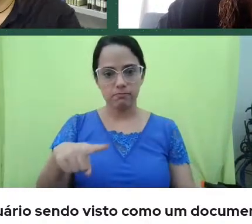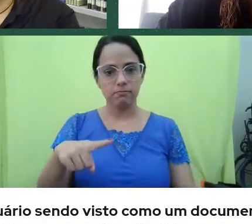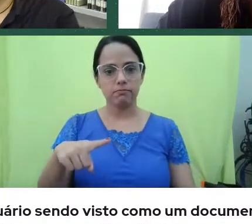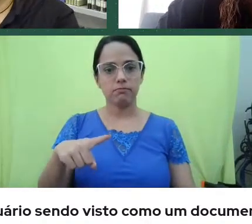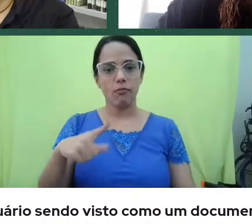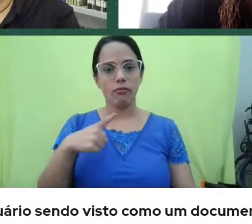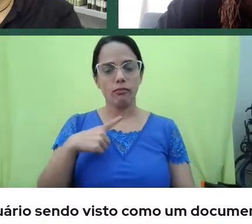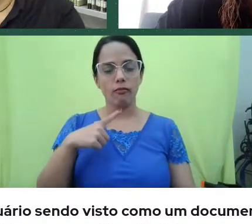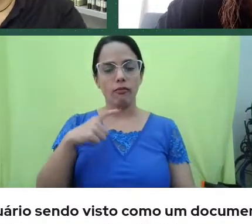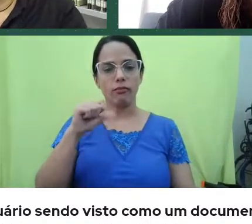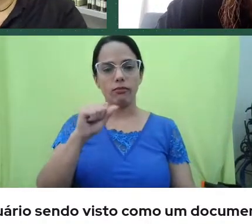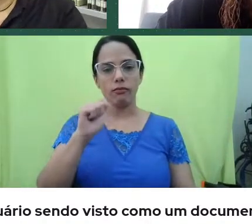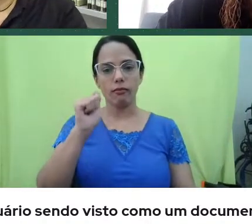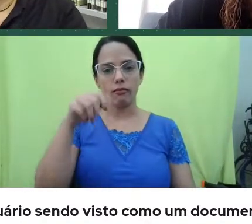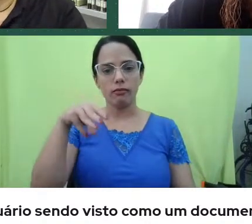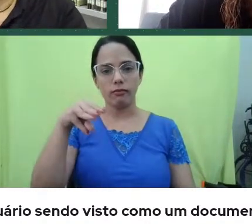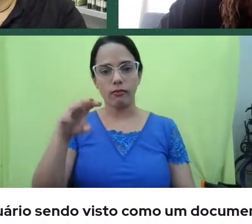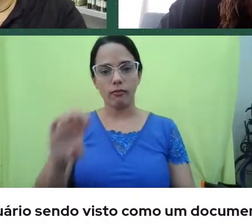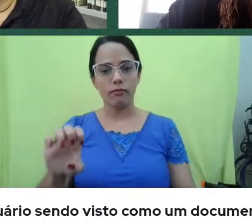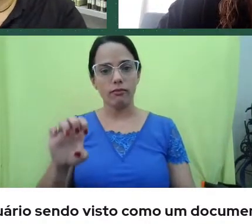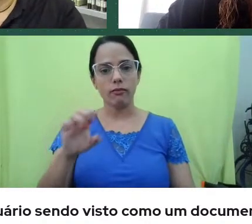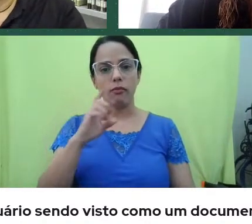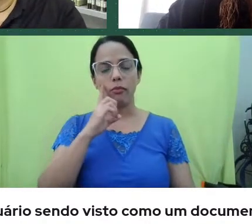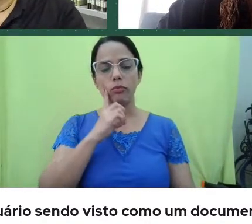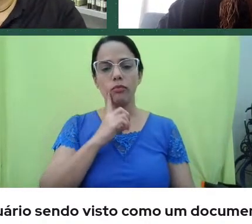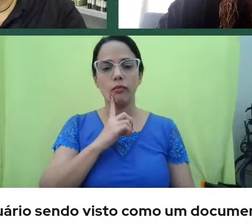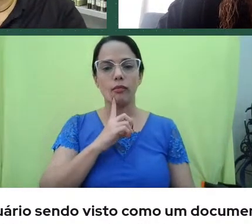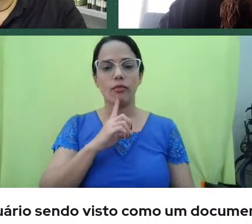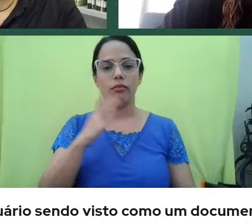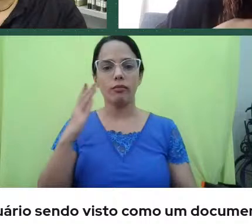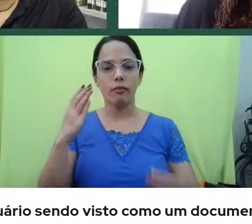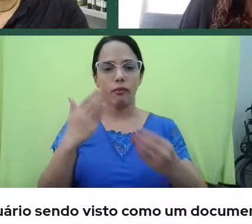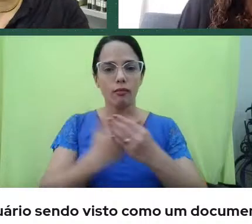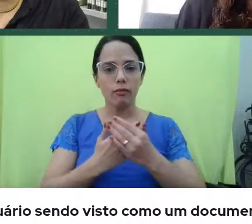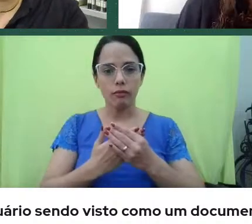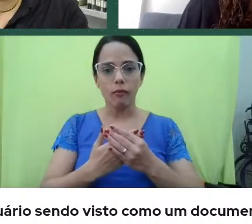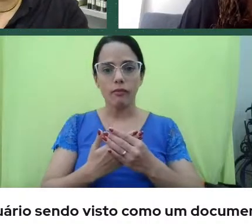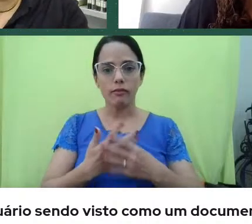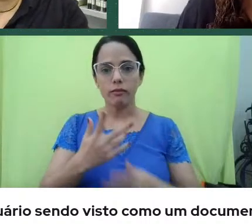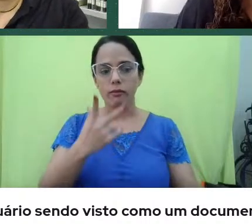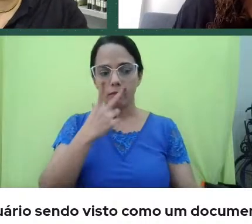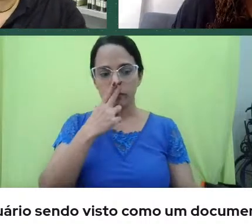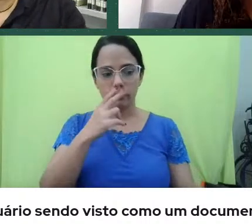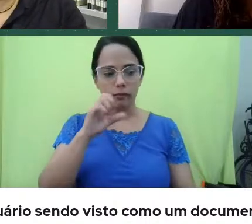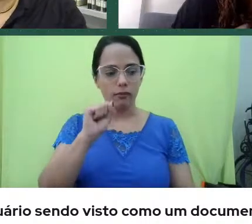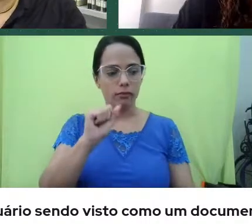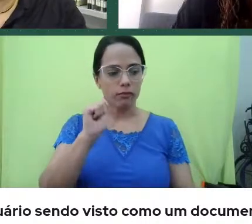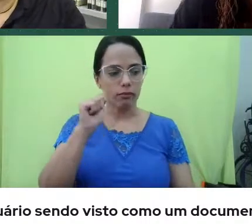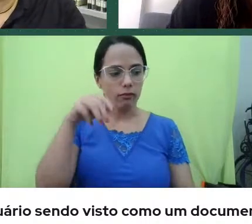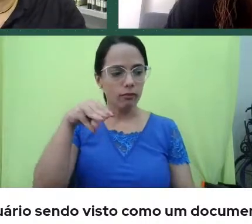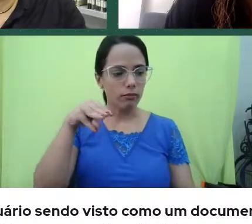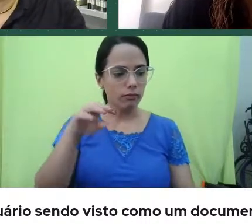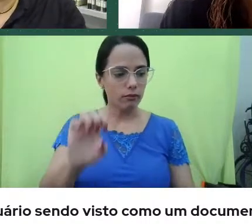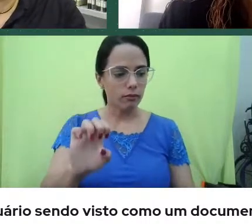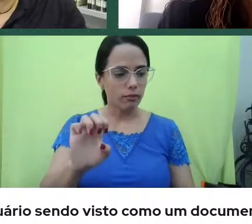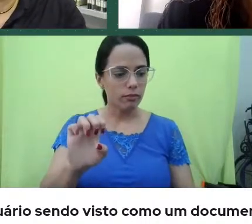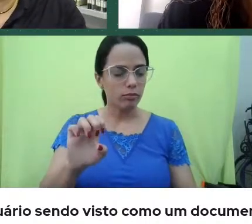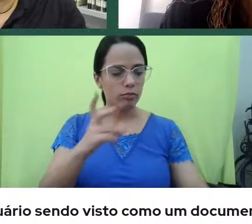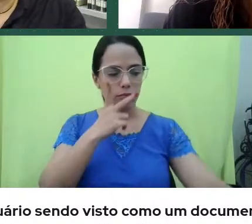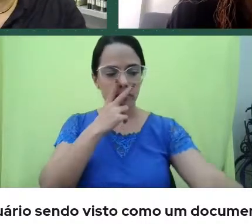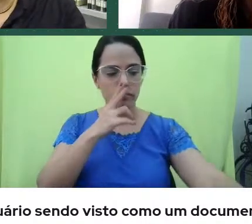SAMI, as condições que está o arquivo. Gente, o SAMI, ele é